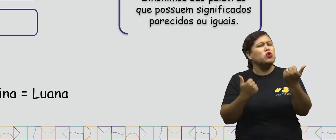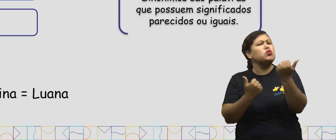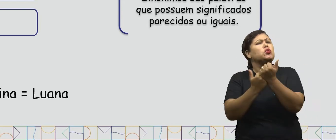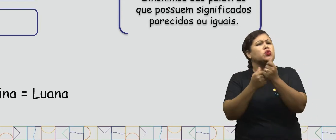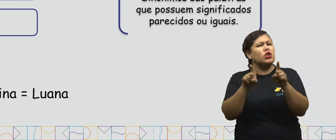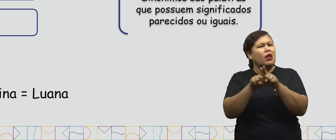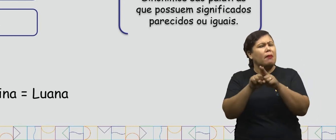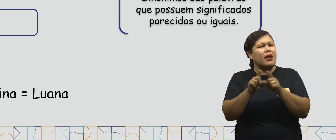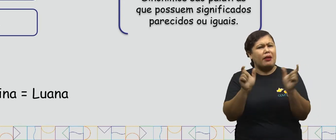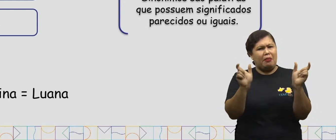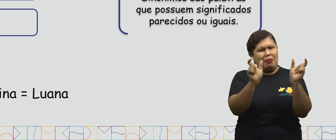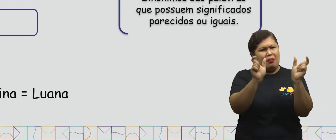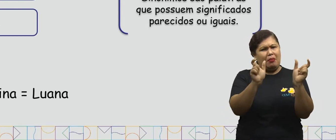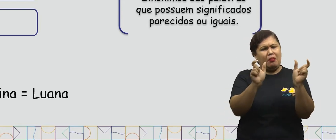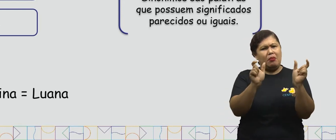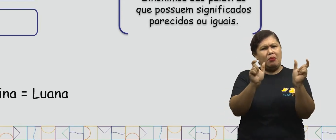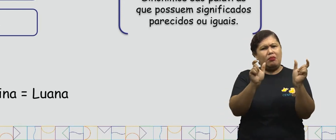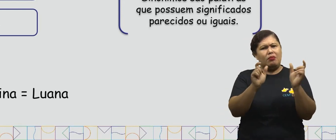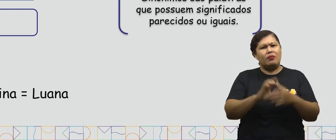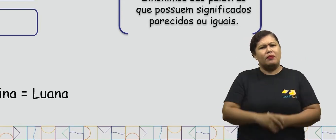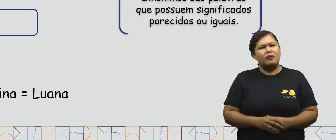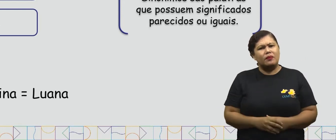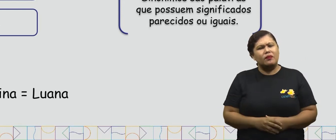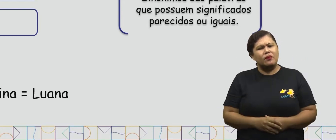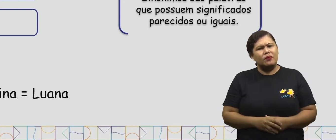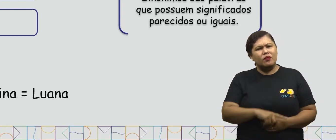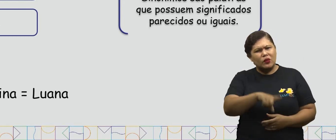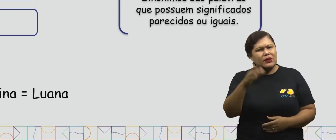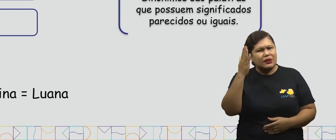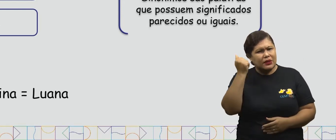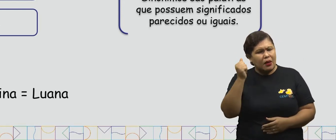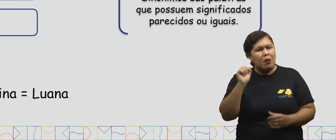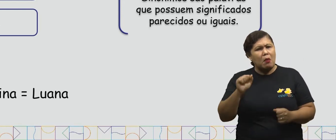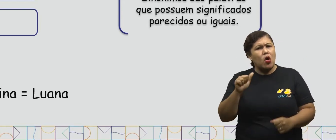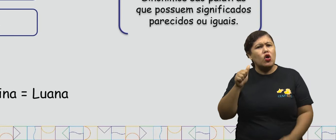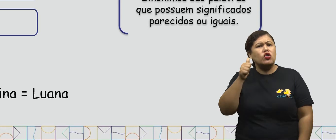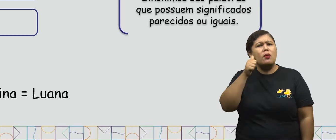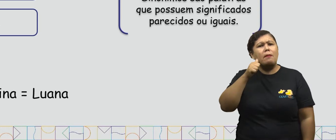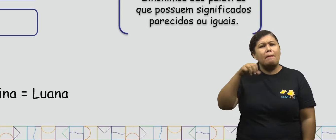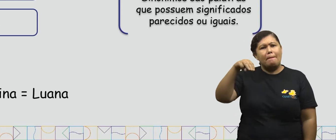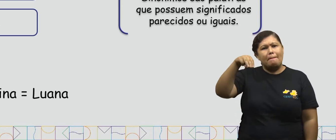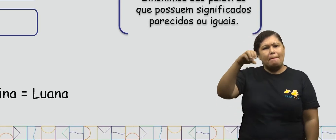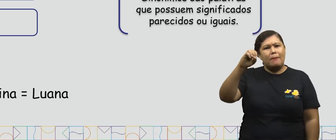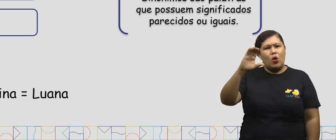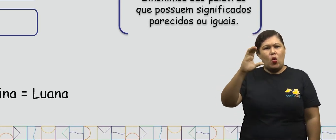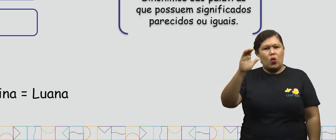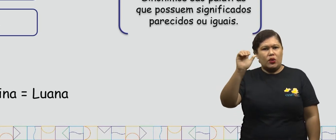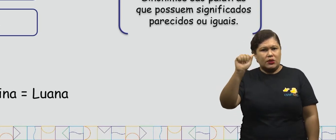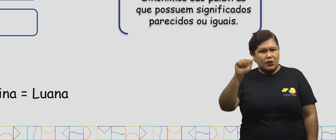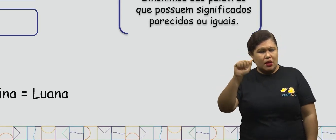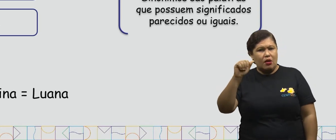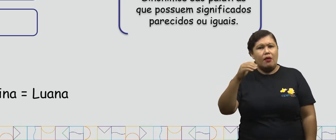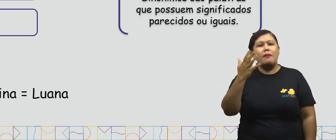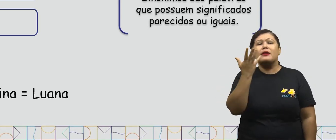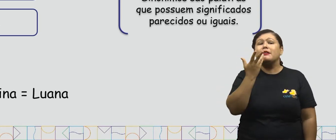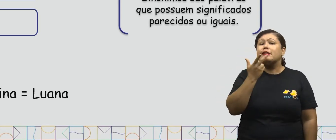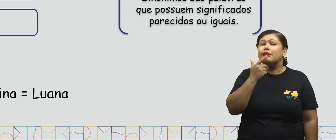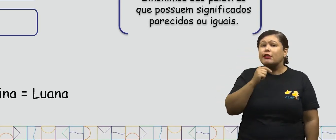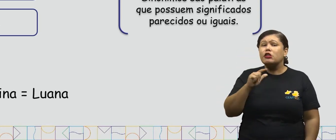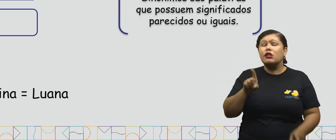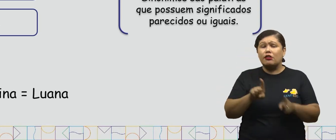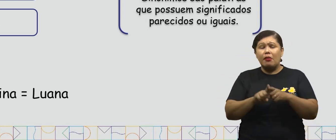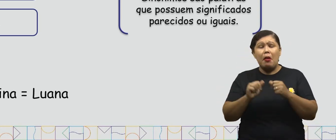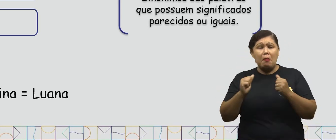Luana, além de garota ou menina? Isso poderia ser moça, moleca ou até mesmo criança,